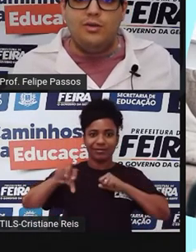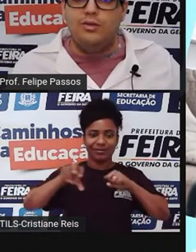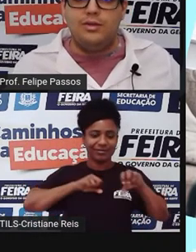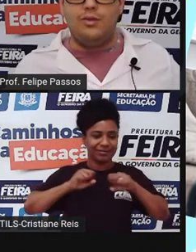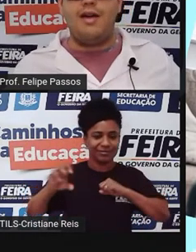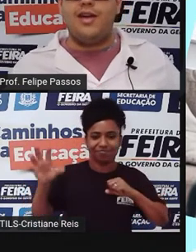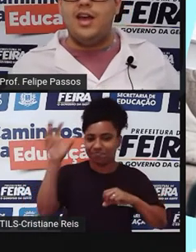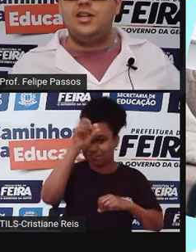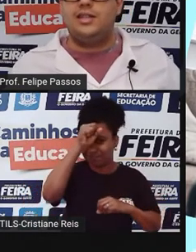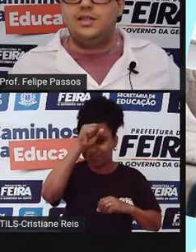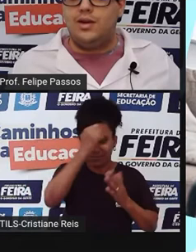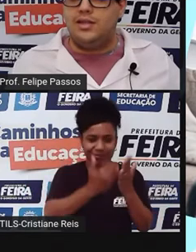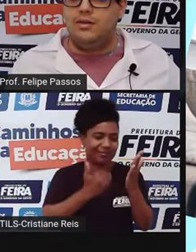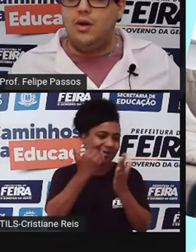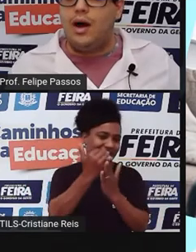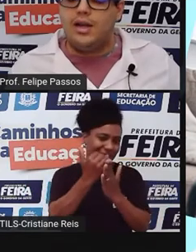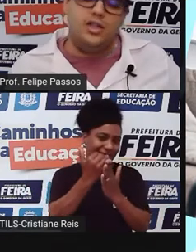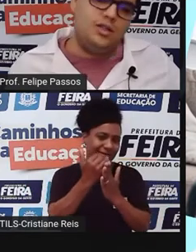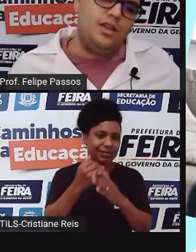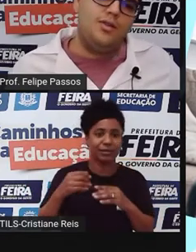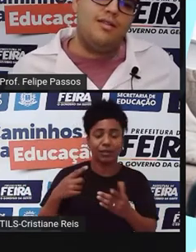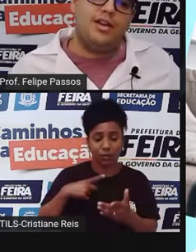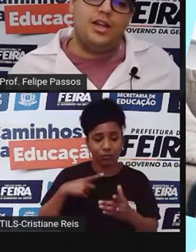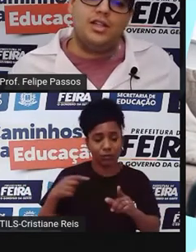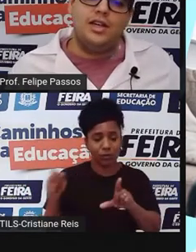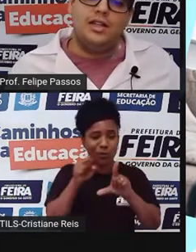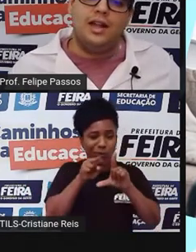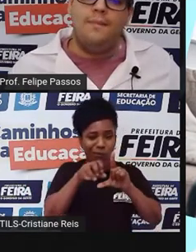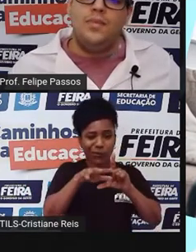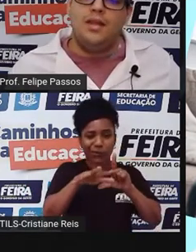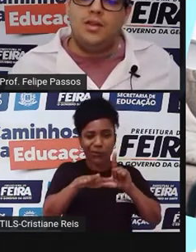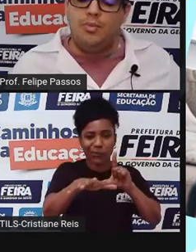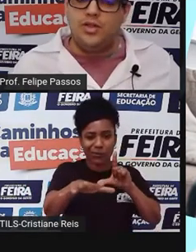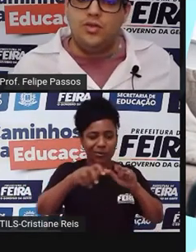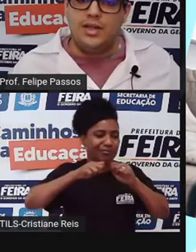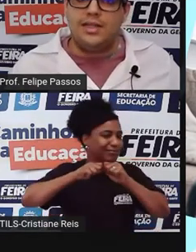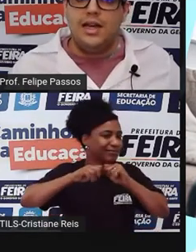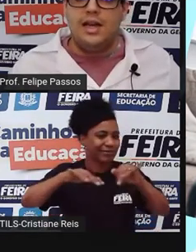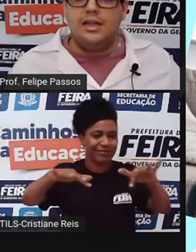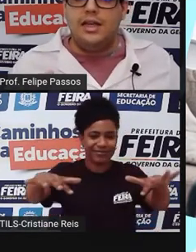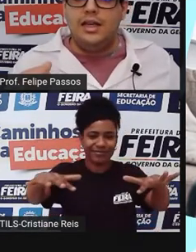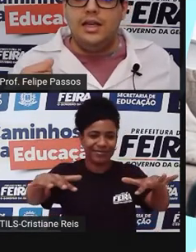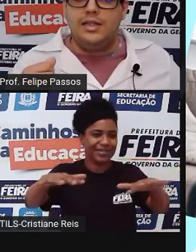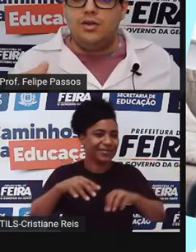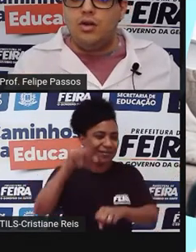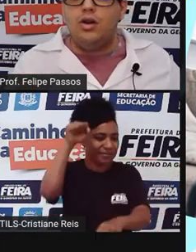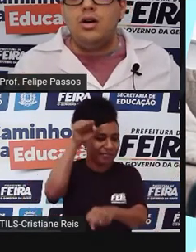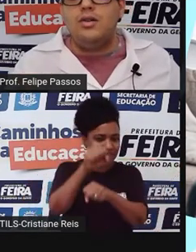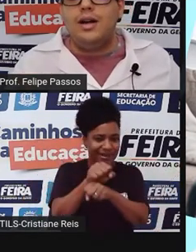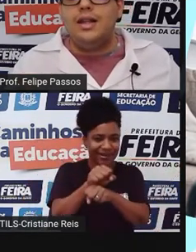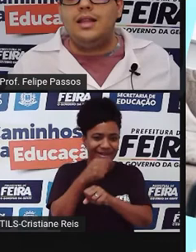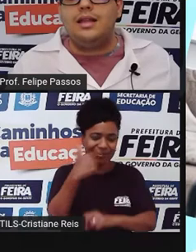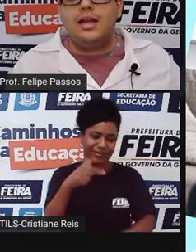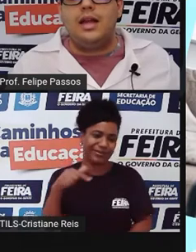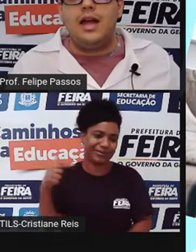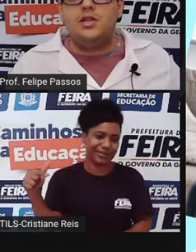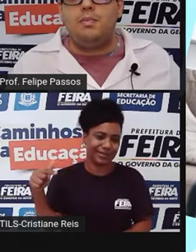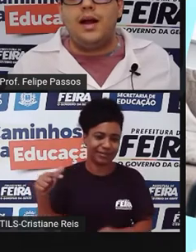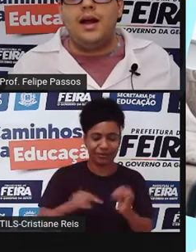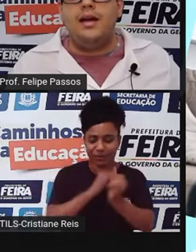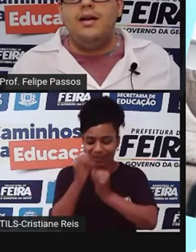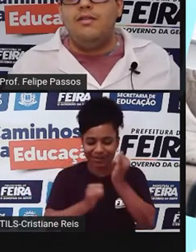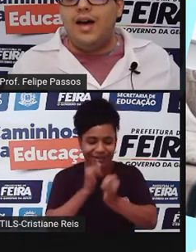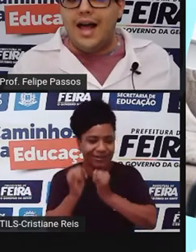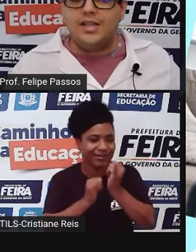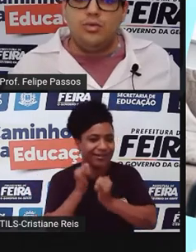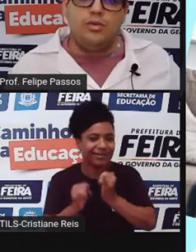para, não reverte essa situação. Eu acredito que não reverte, né? São pessoas que se colocam ali na internet